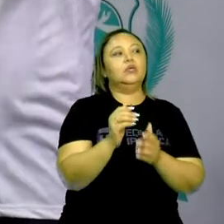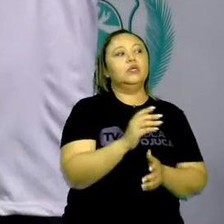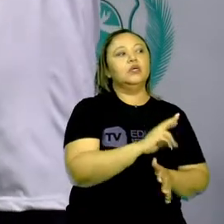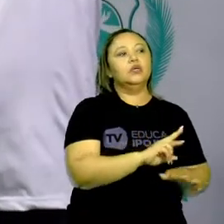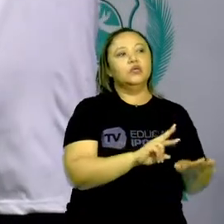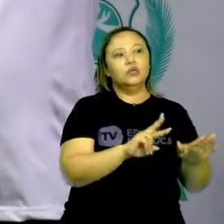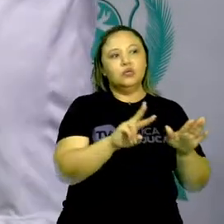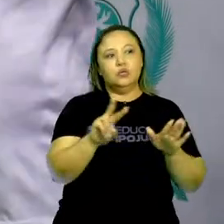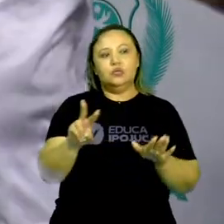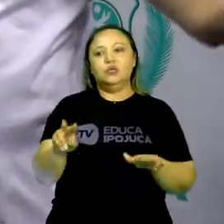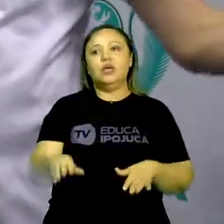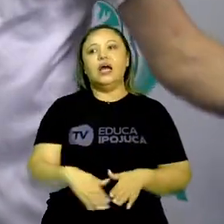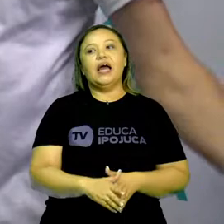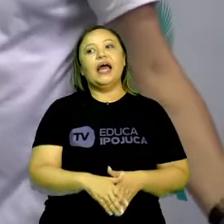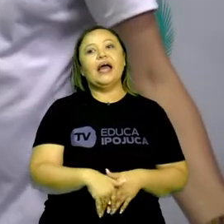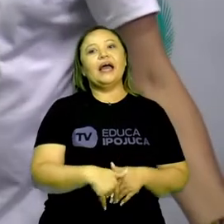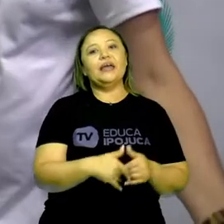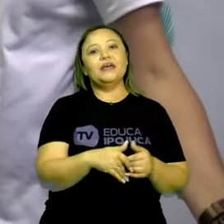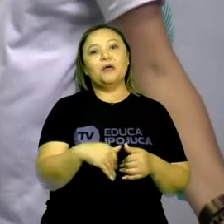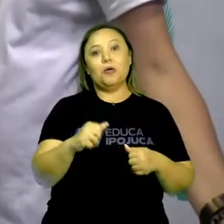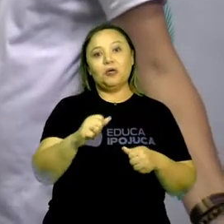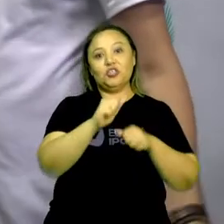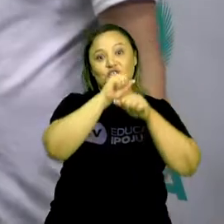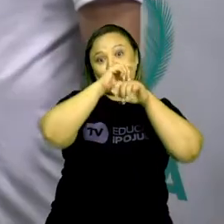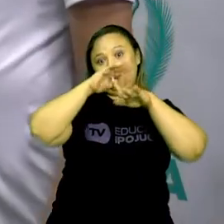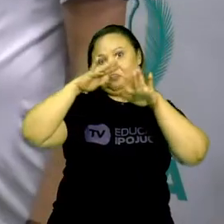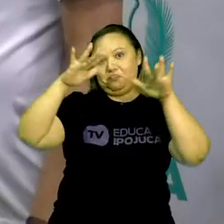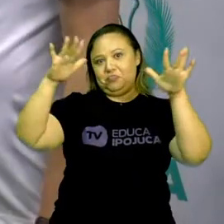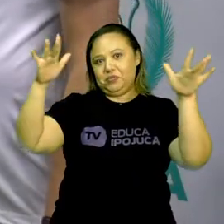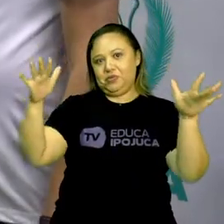Dulcina e o sucesso aconteceu, meu Deus!